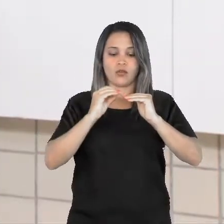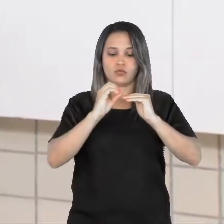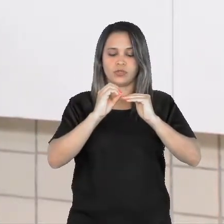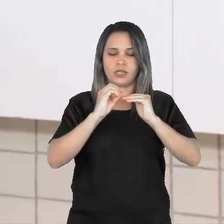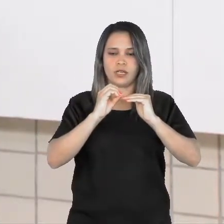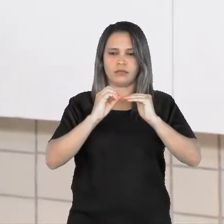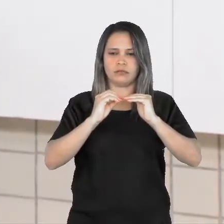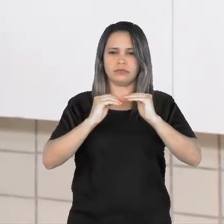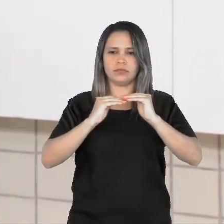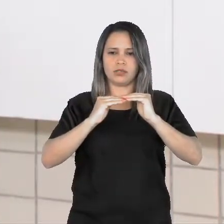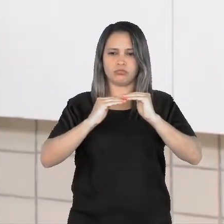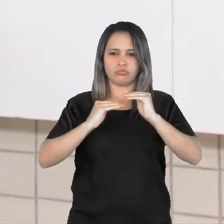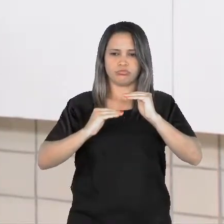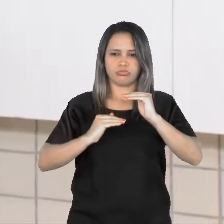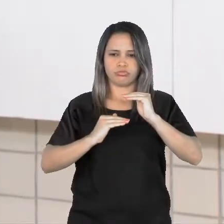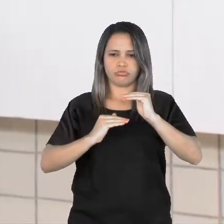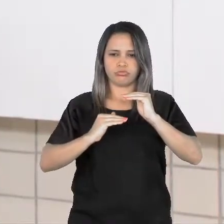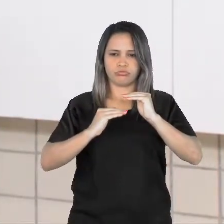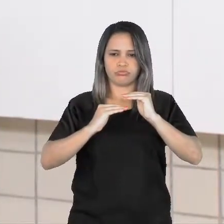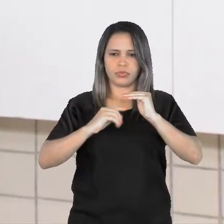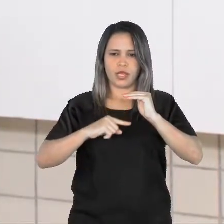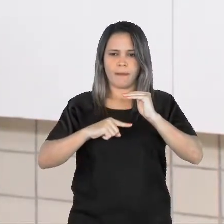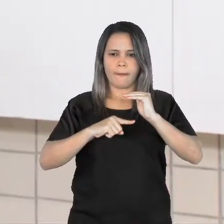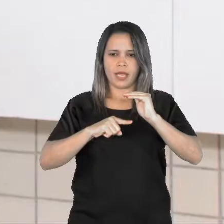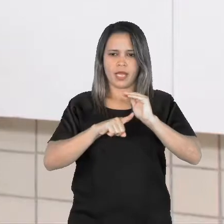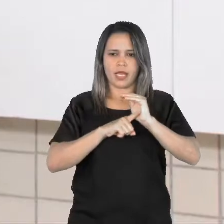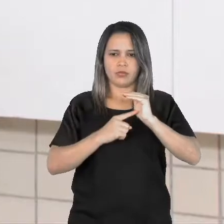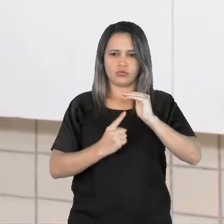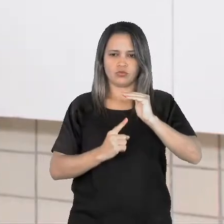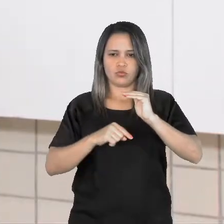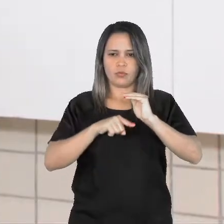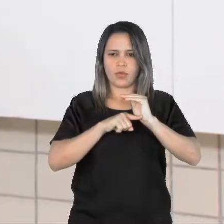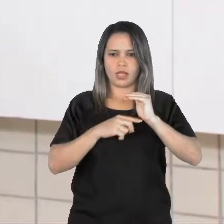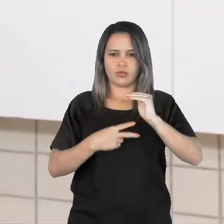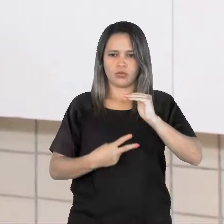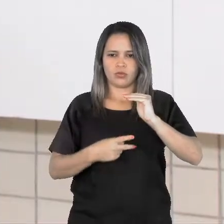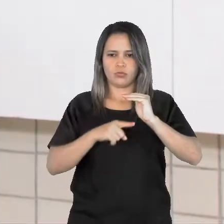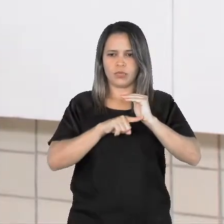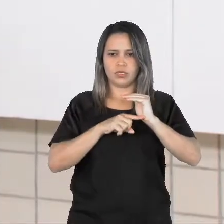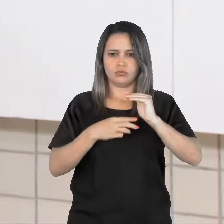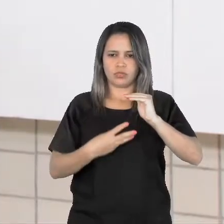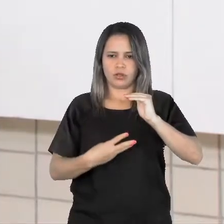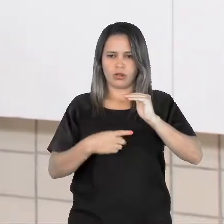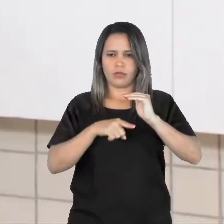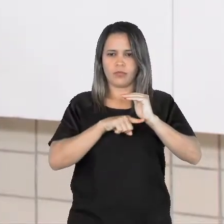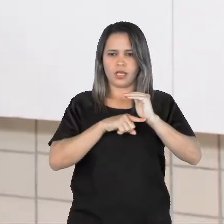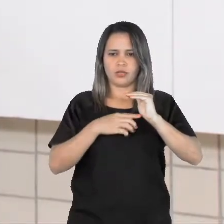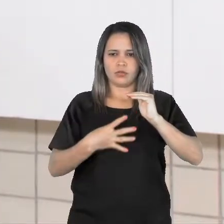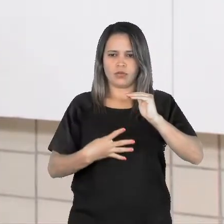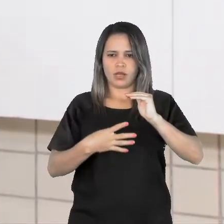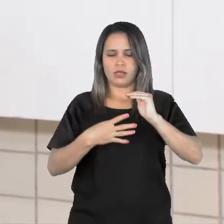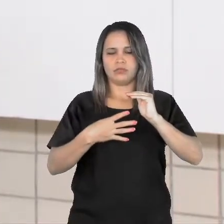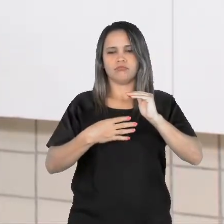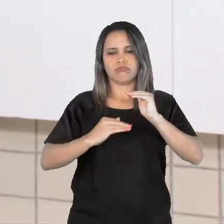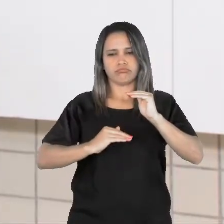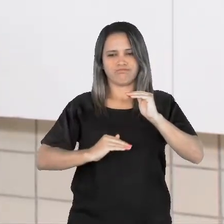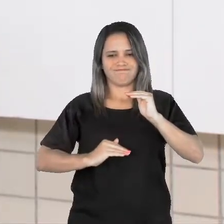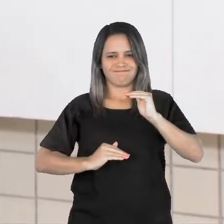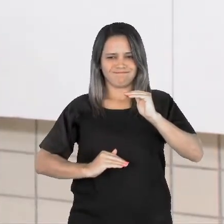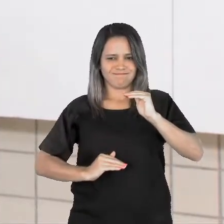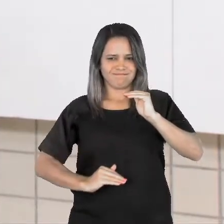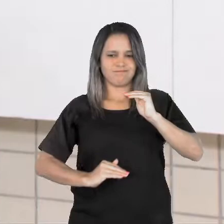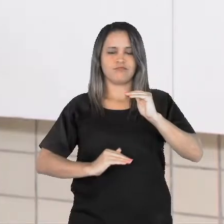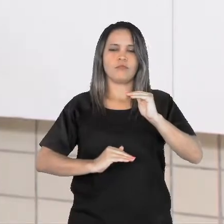0 também tem a medida menos 1, menos 2, menos 3, menos 4. Então